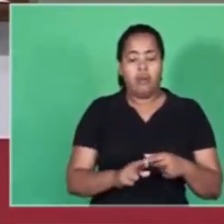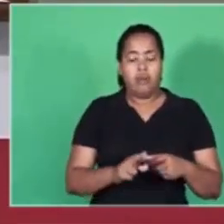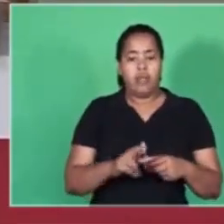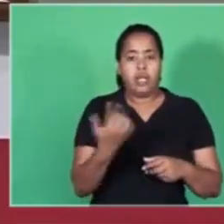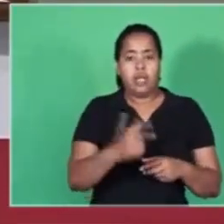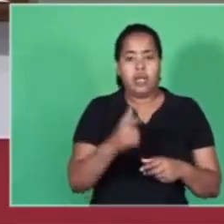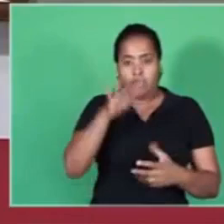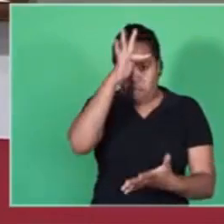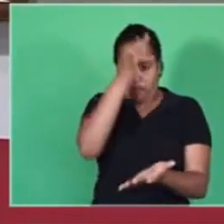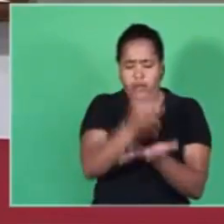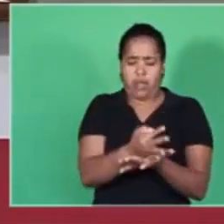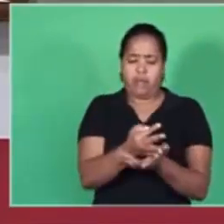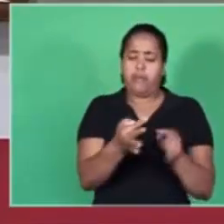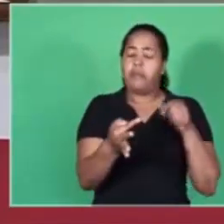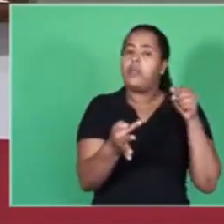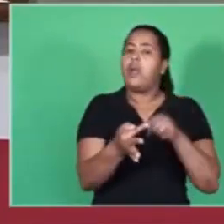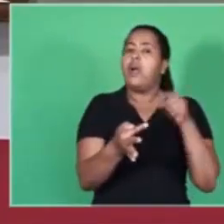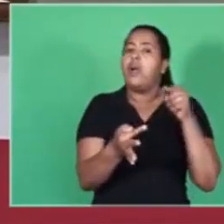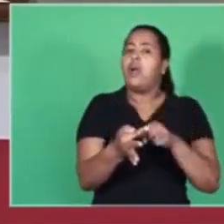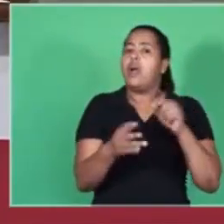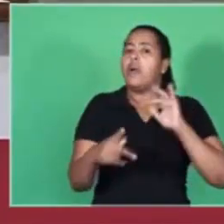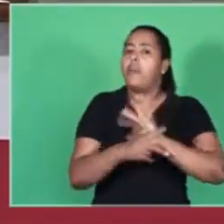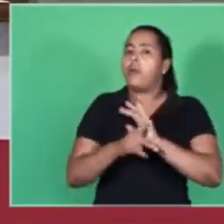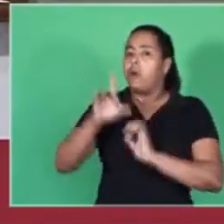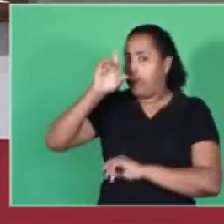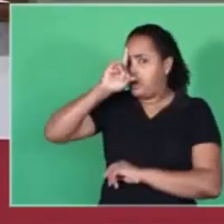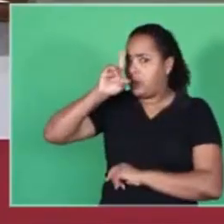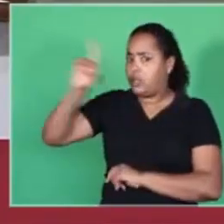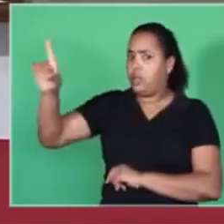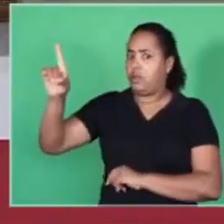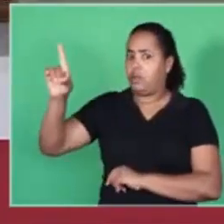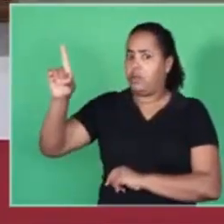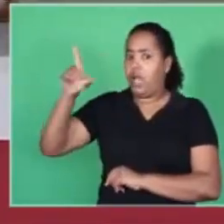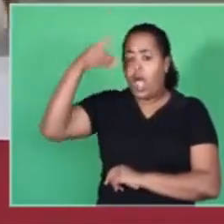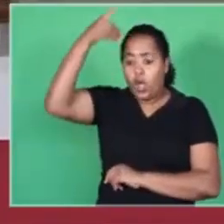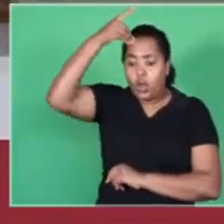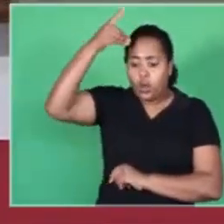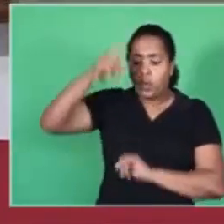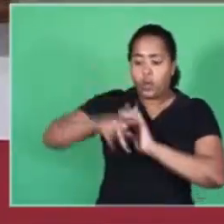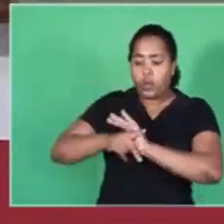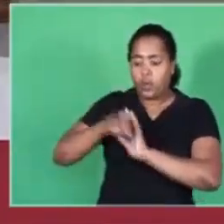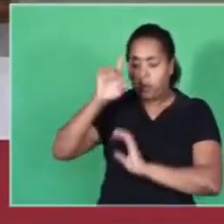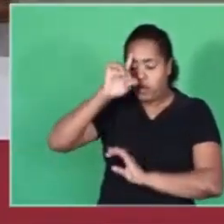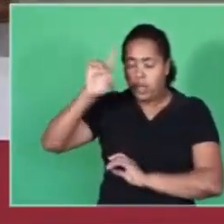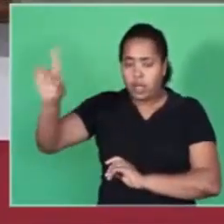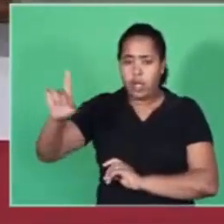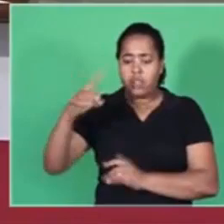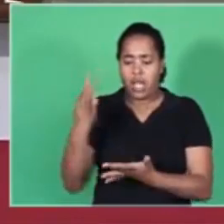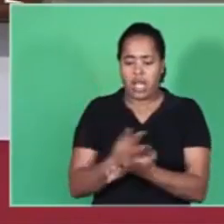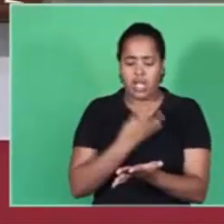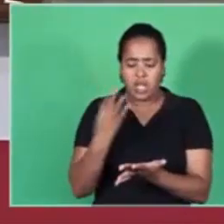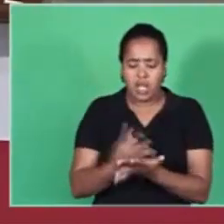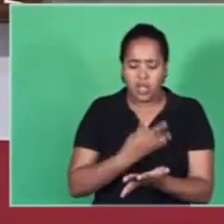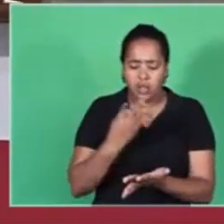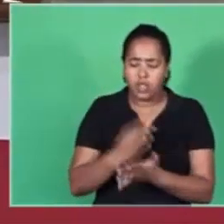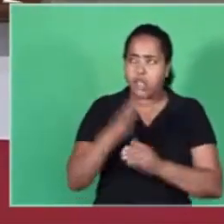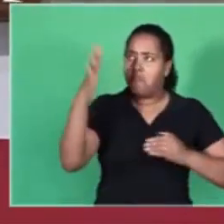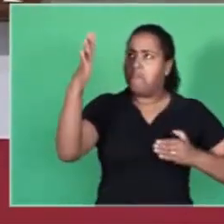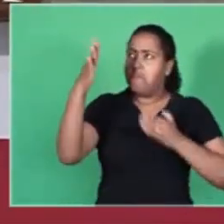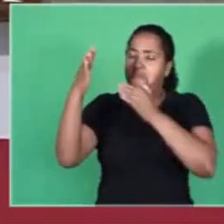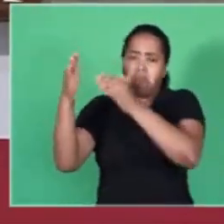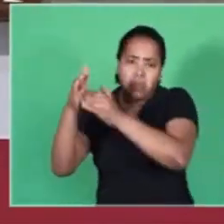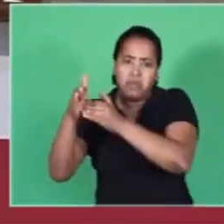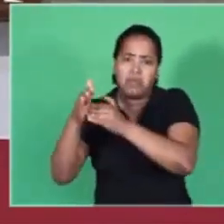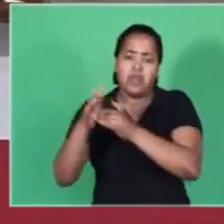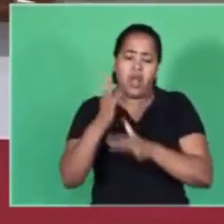dom de Deus. A teologia não entra porque ela é racional. Ela usa sistemática, homilética,